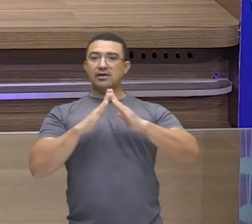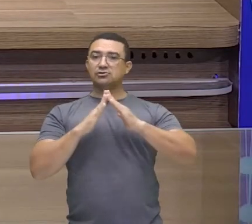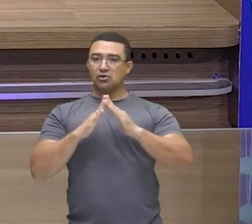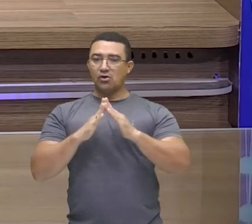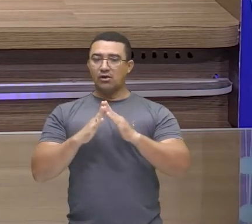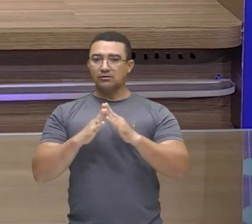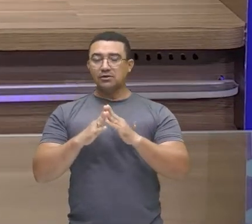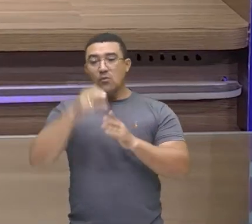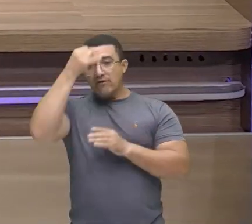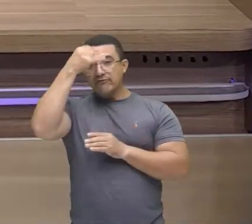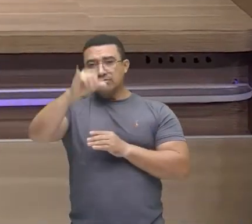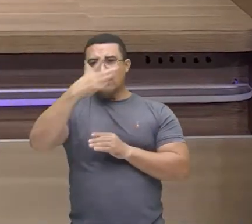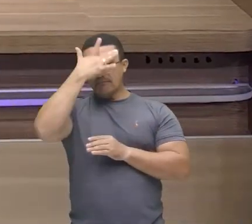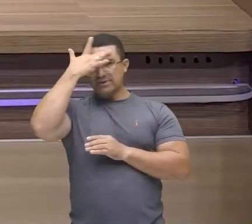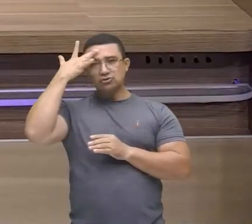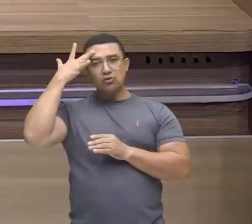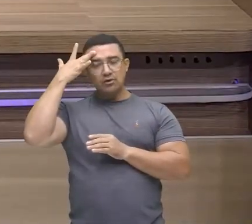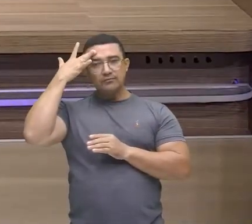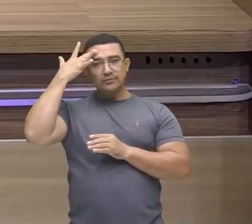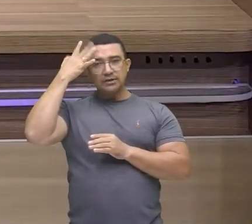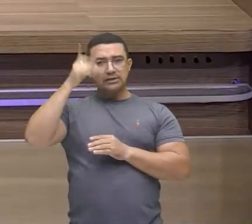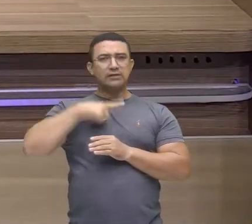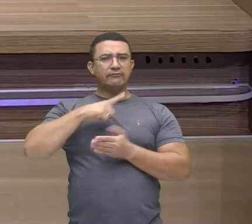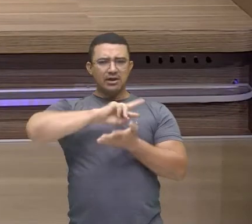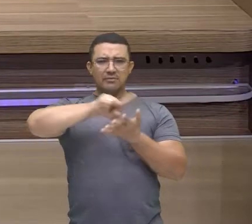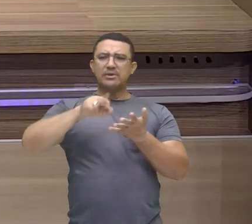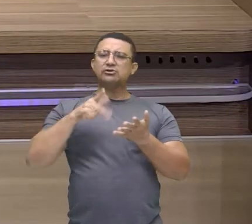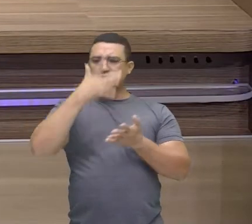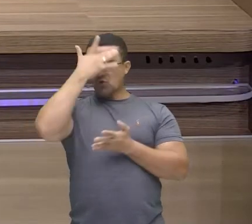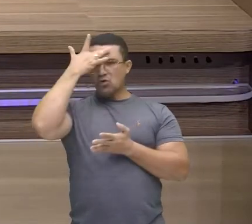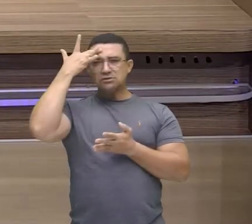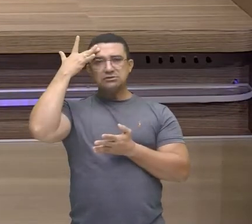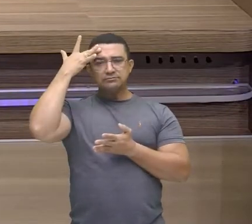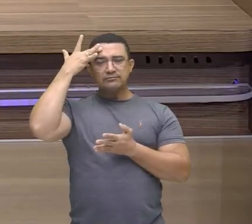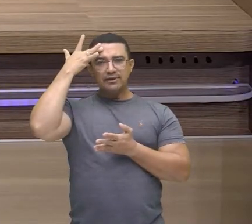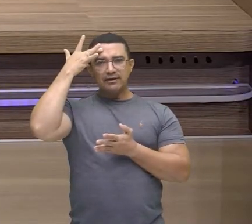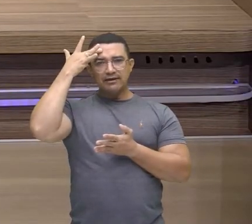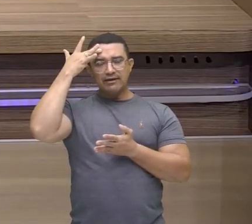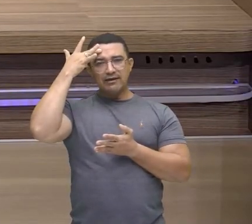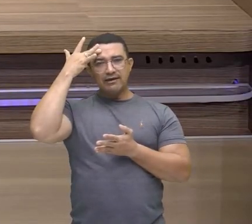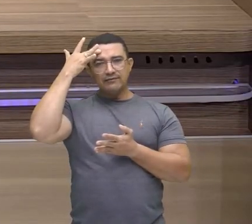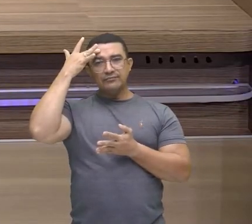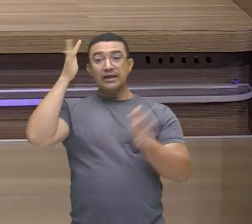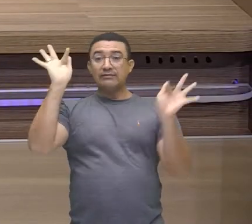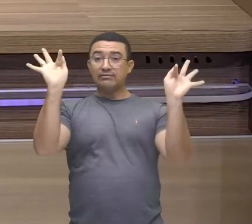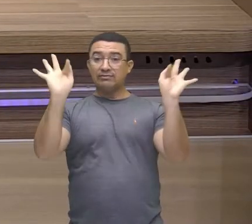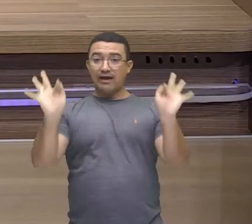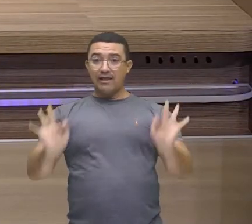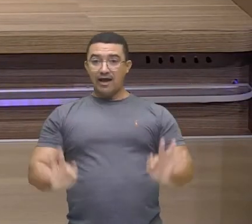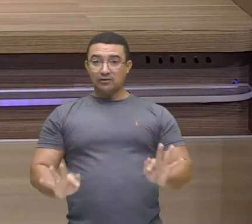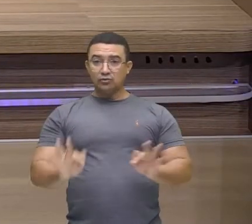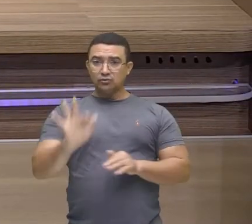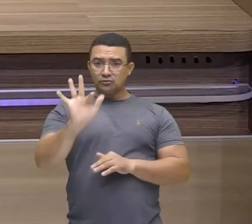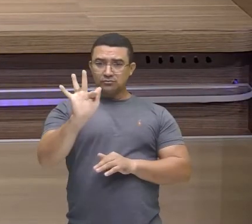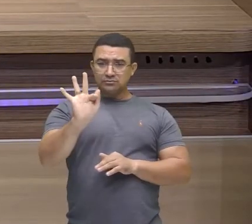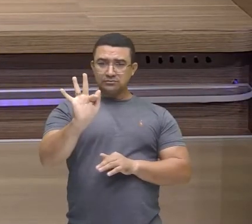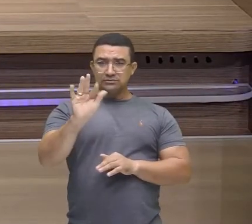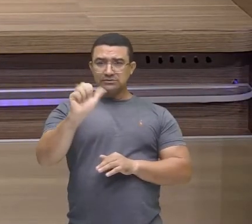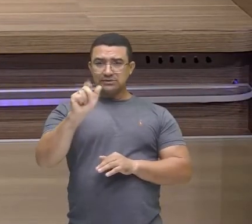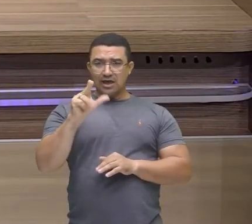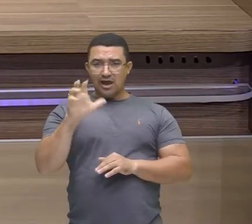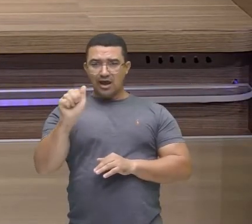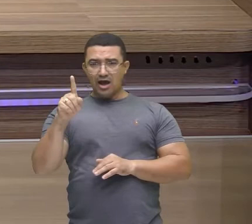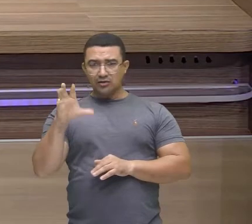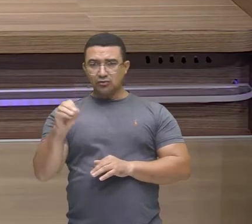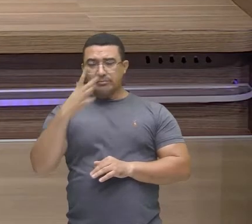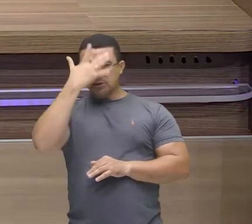milhares de casos para a gente contar, que nós já estamos há 33 anos dentro do Instituto, né? Do Instituto Médico Legal. A outra vendo lá fazer exame, por quê? Porque